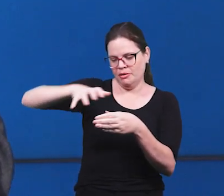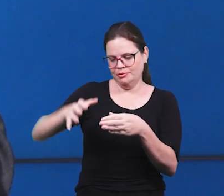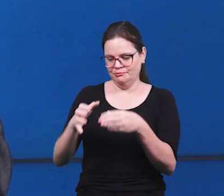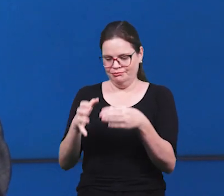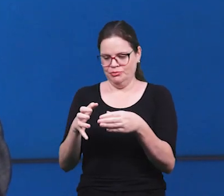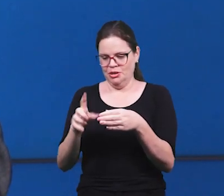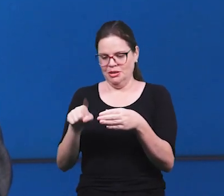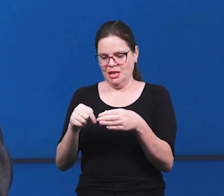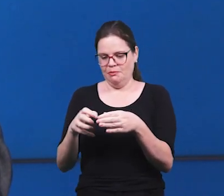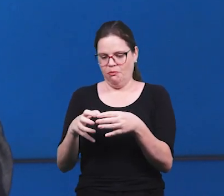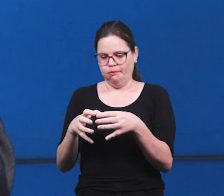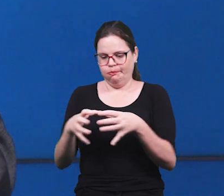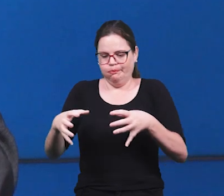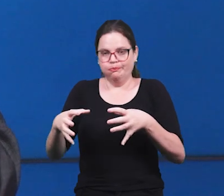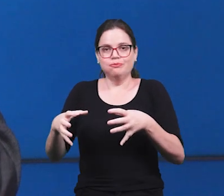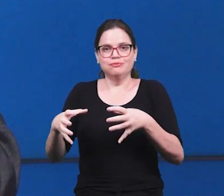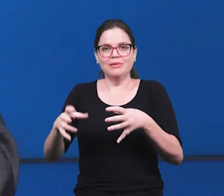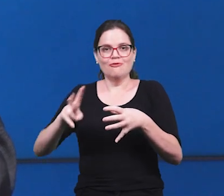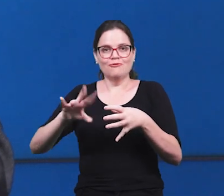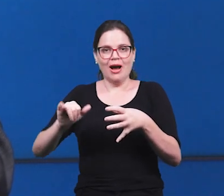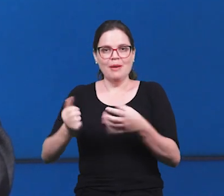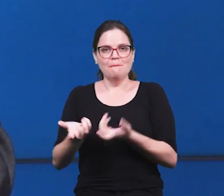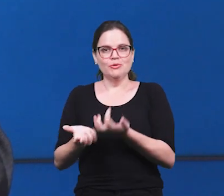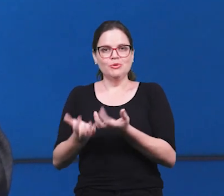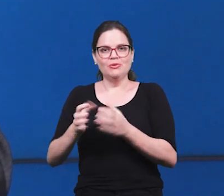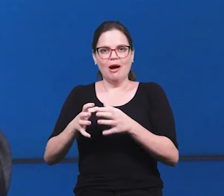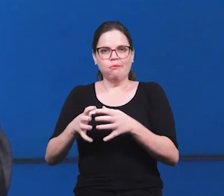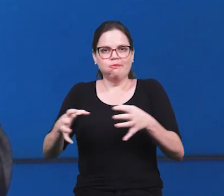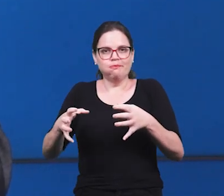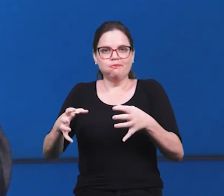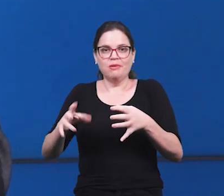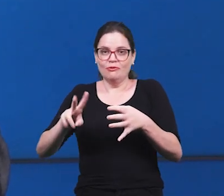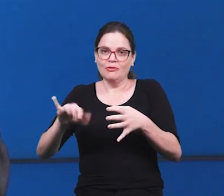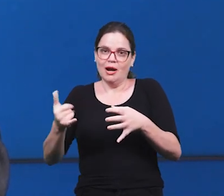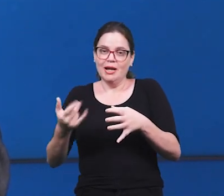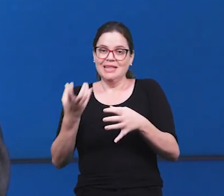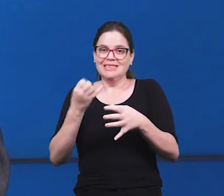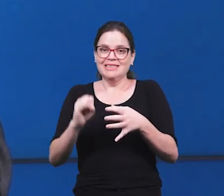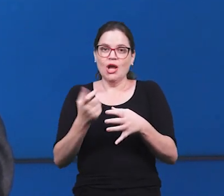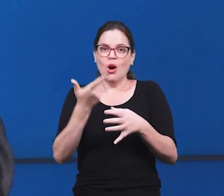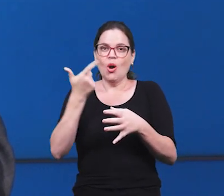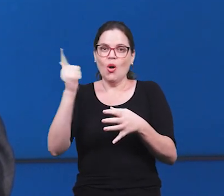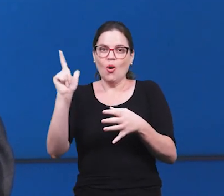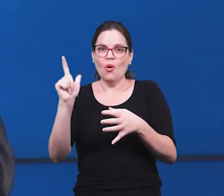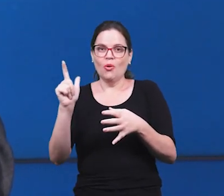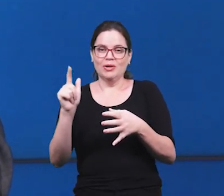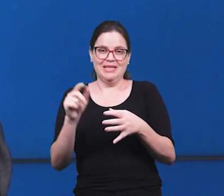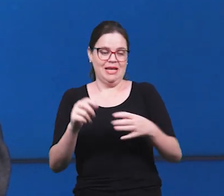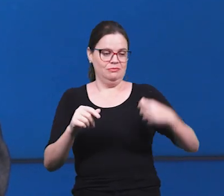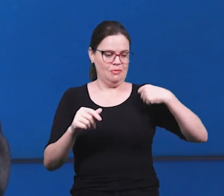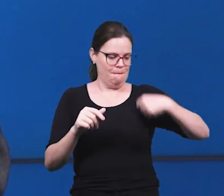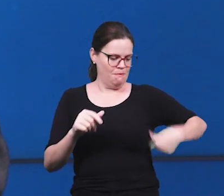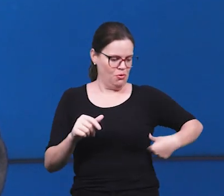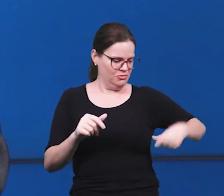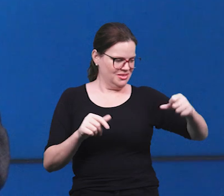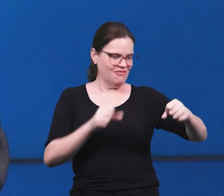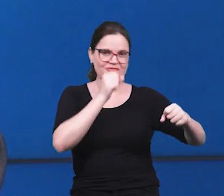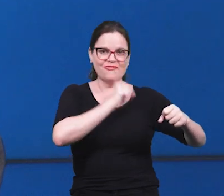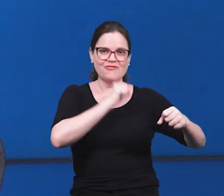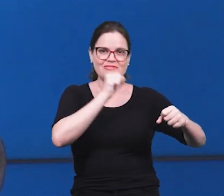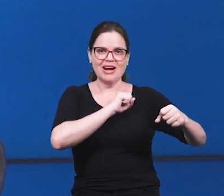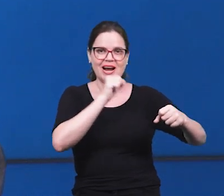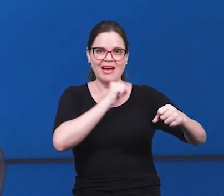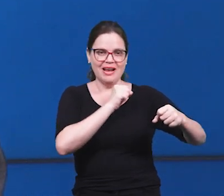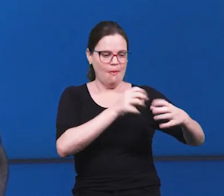ele fermenta, então causa uma distensão de dentro para fora. Agora, se puser um outro vinho novo num odre